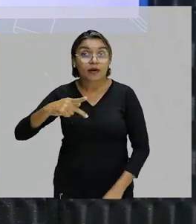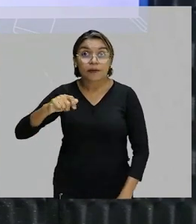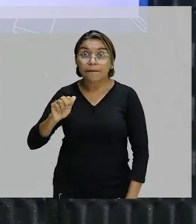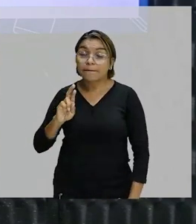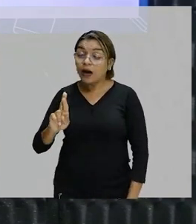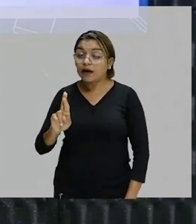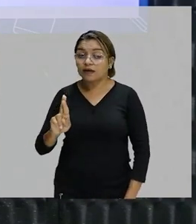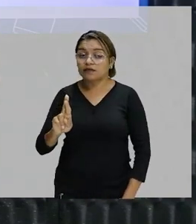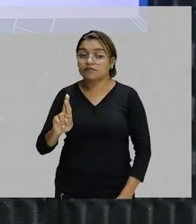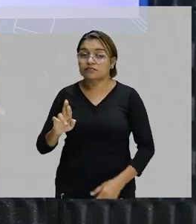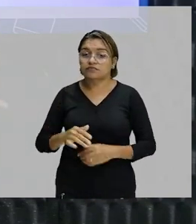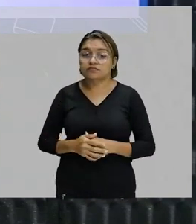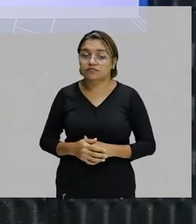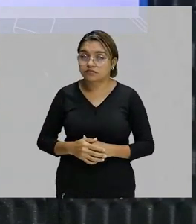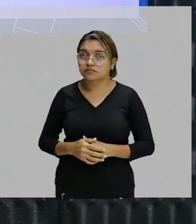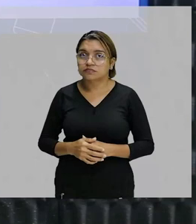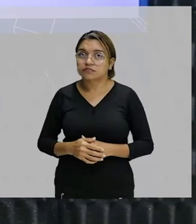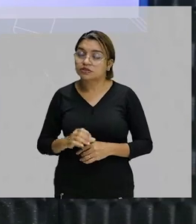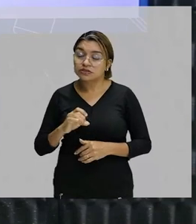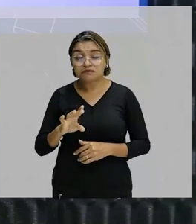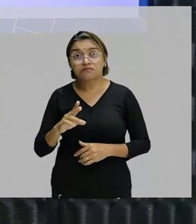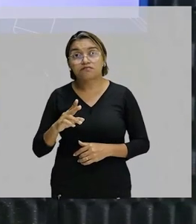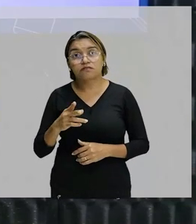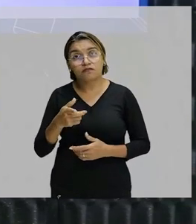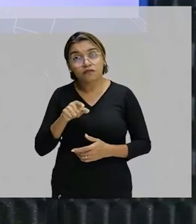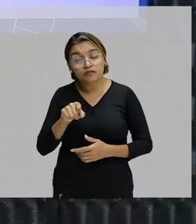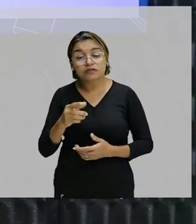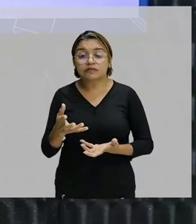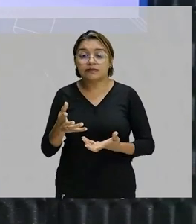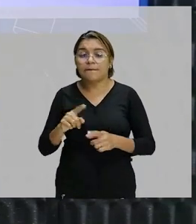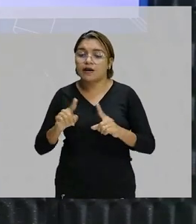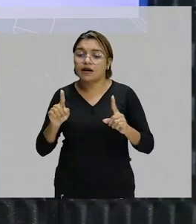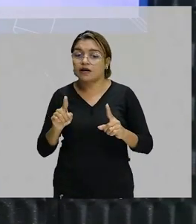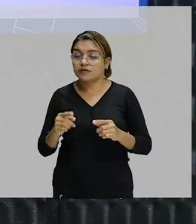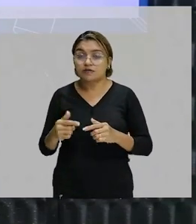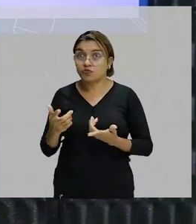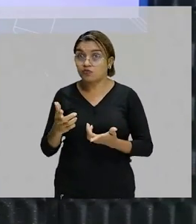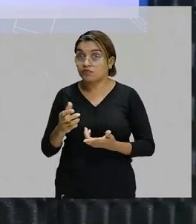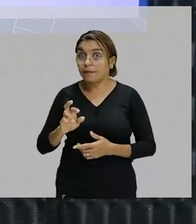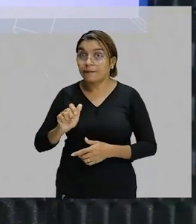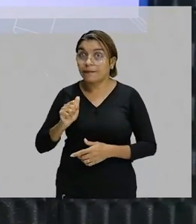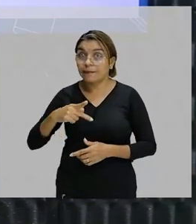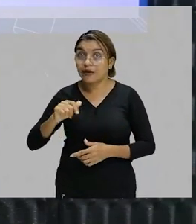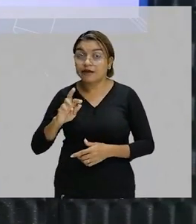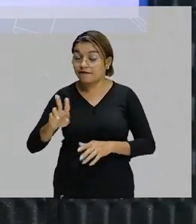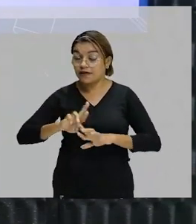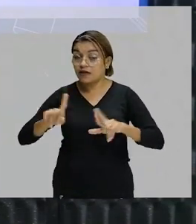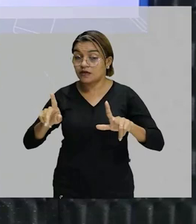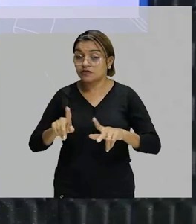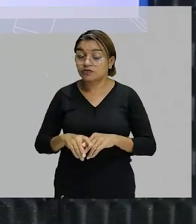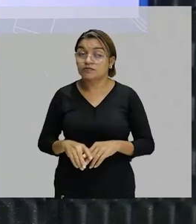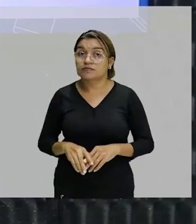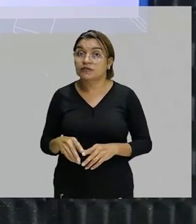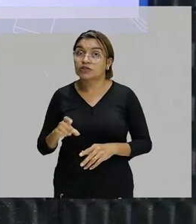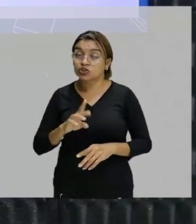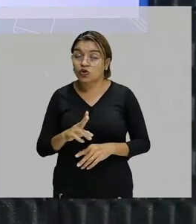é par não dá para dividir por dois não de forma exata Só se você quiser mas aqui não é par tá eu tô facilitando para você mas quando eu tenho